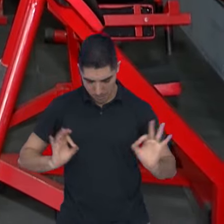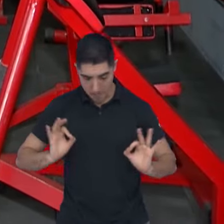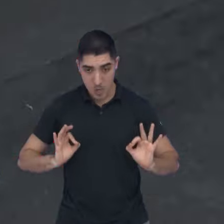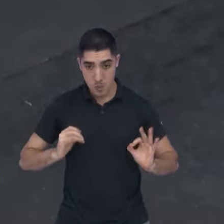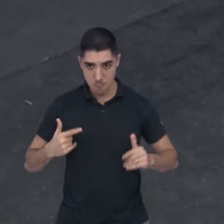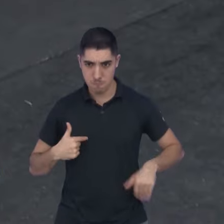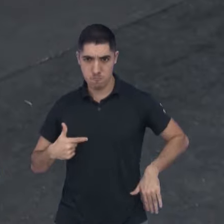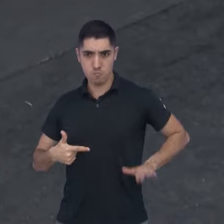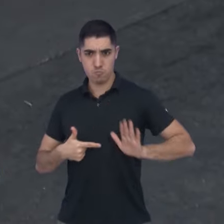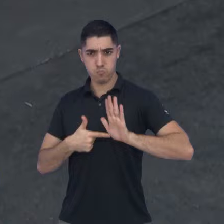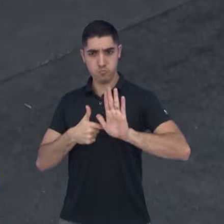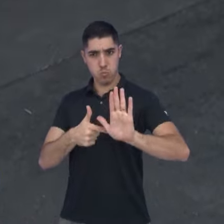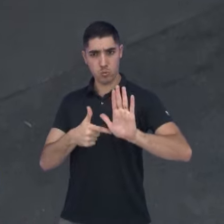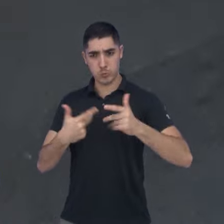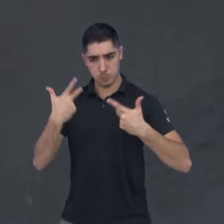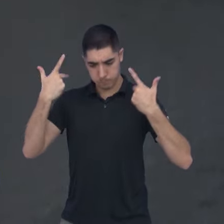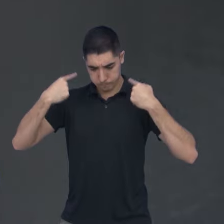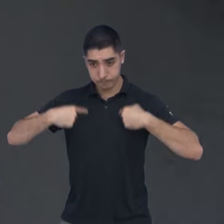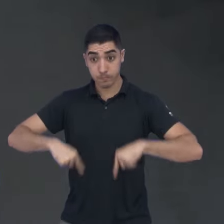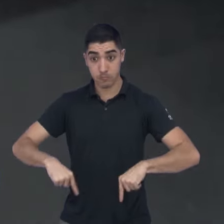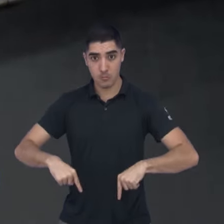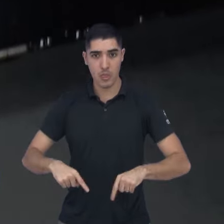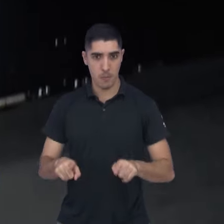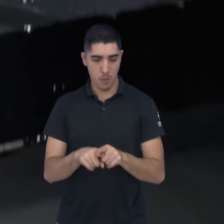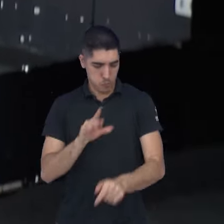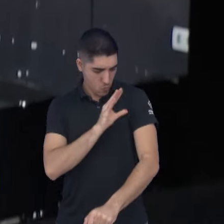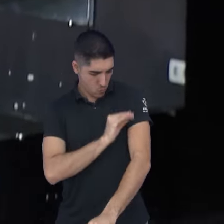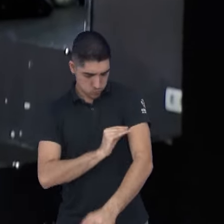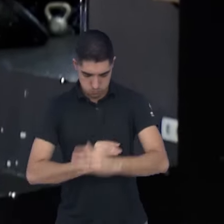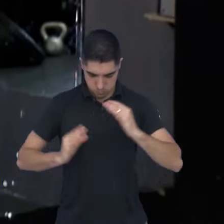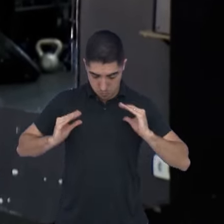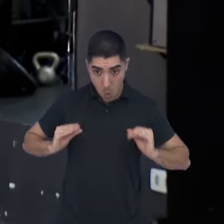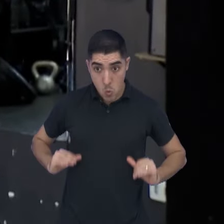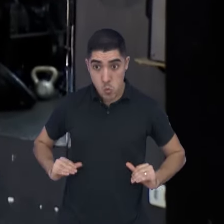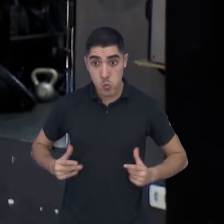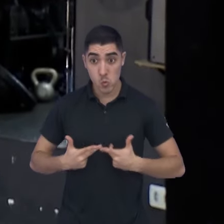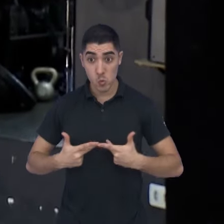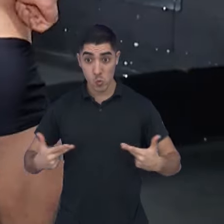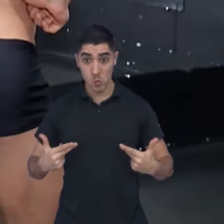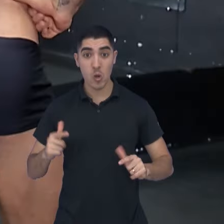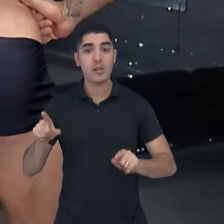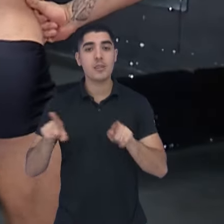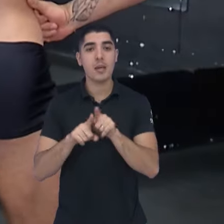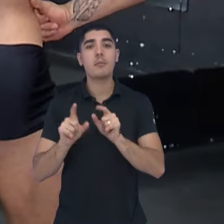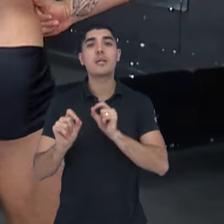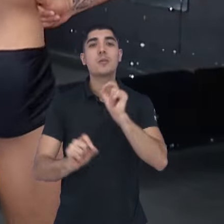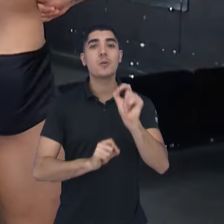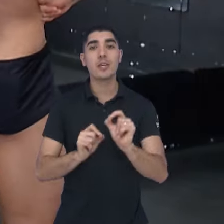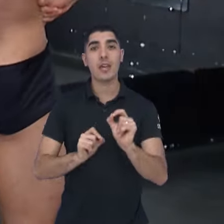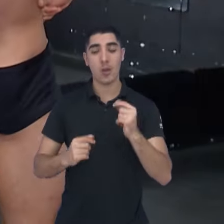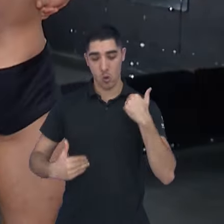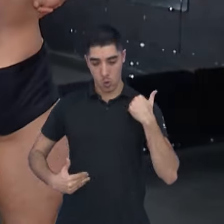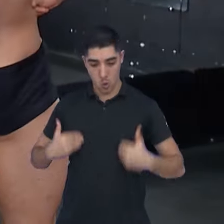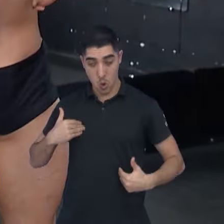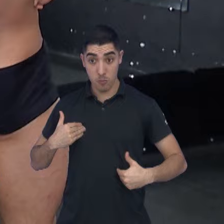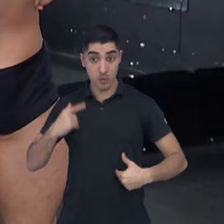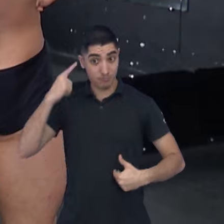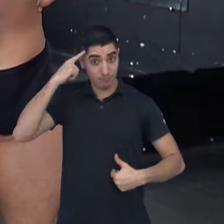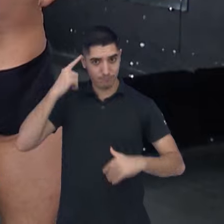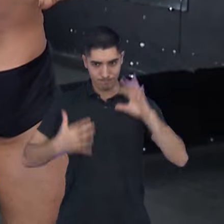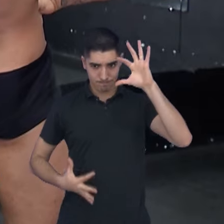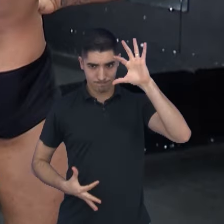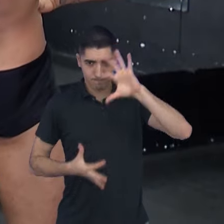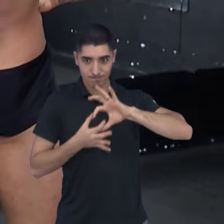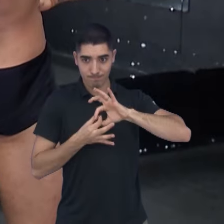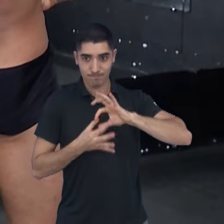autoral. O intuito, além de exibir os músculos do corpo, é mostrar uma conexão entre físico e mente. Isso,